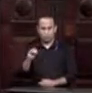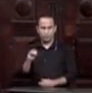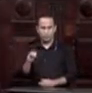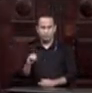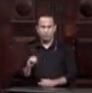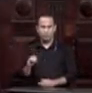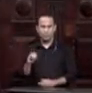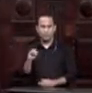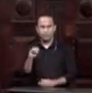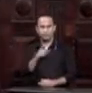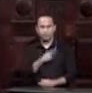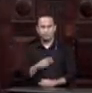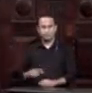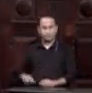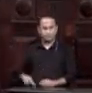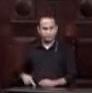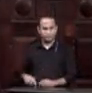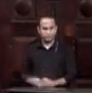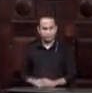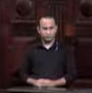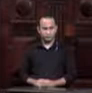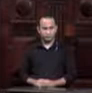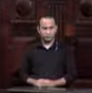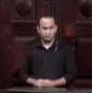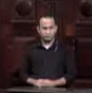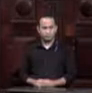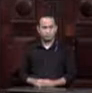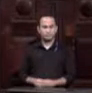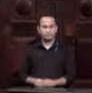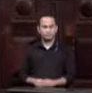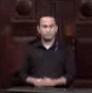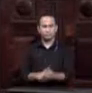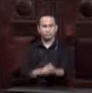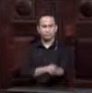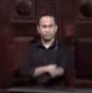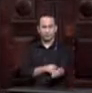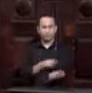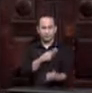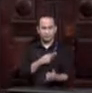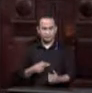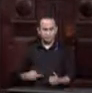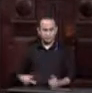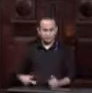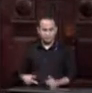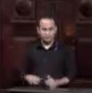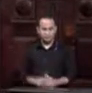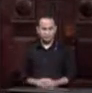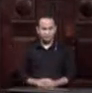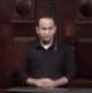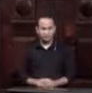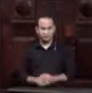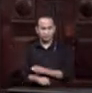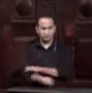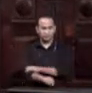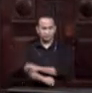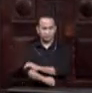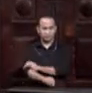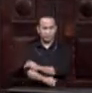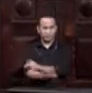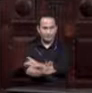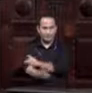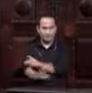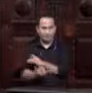Senhor presidente, queria parabenizar Vossa Excelência, que com a sua aparência jovem, né,